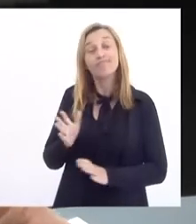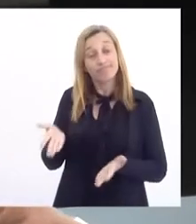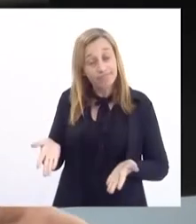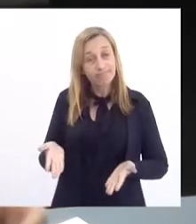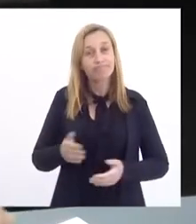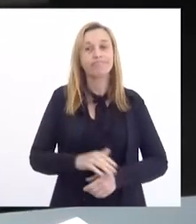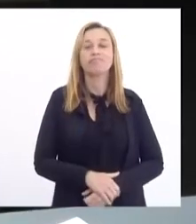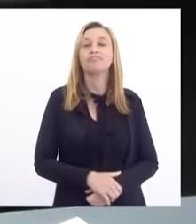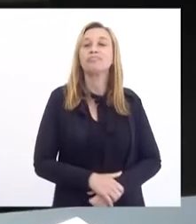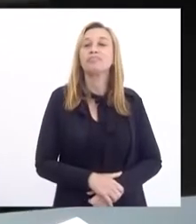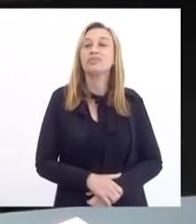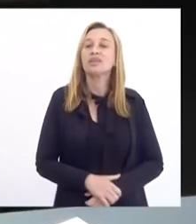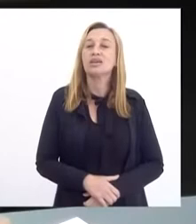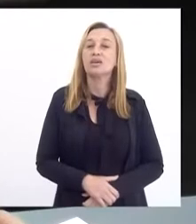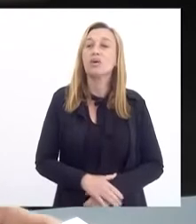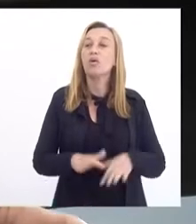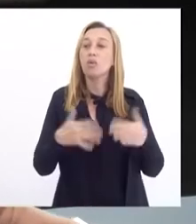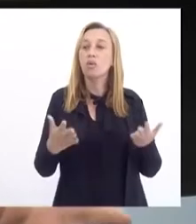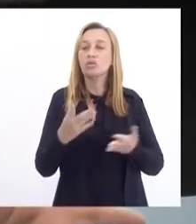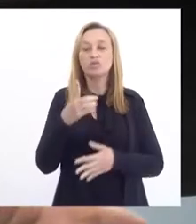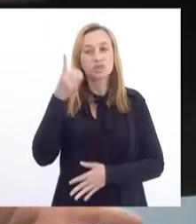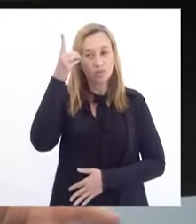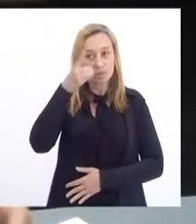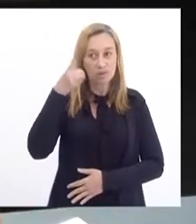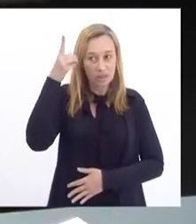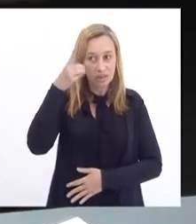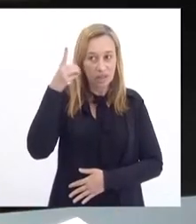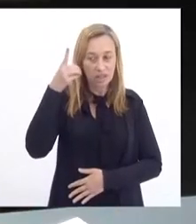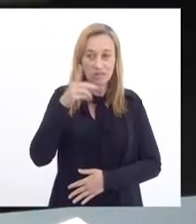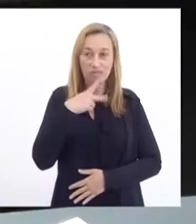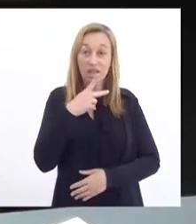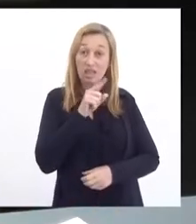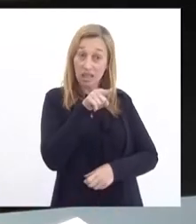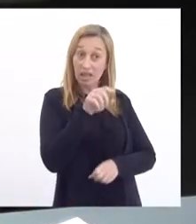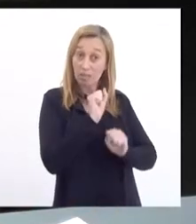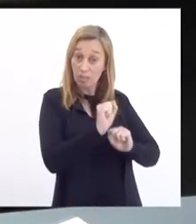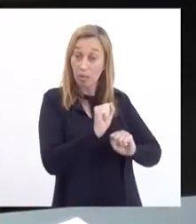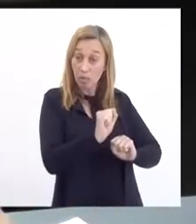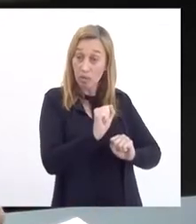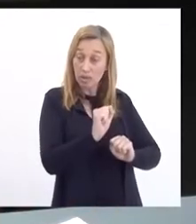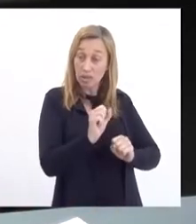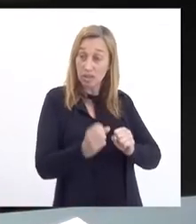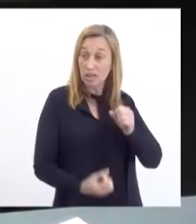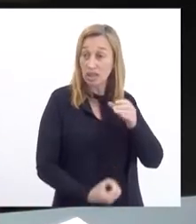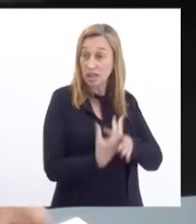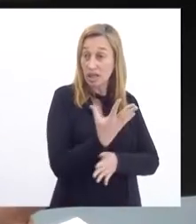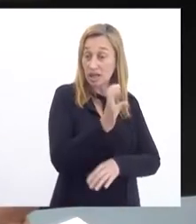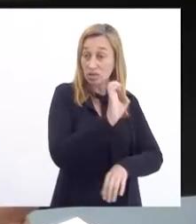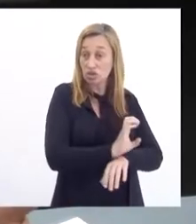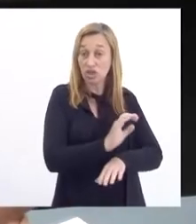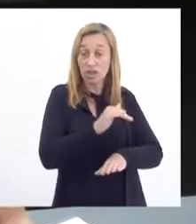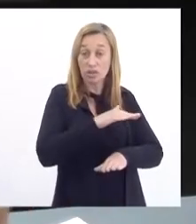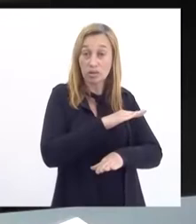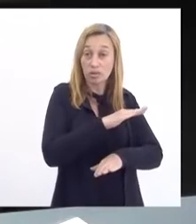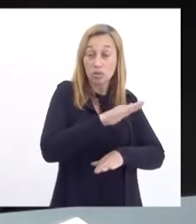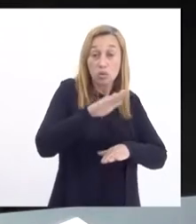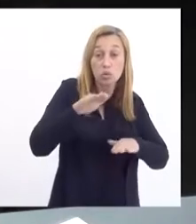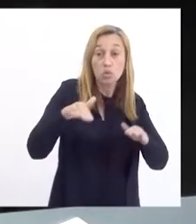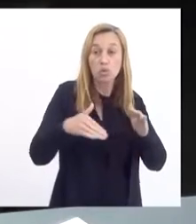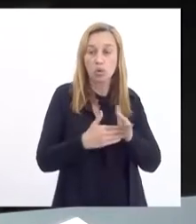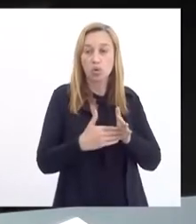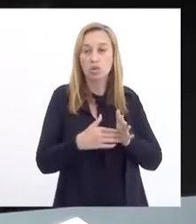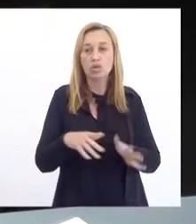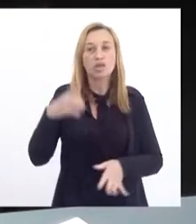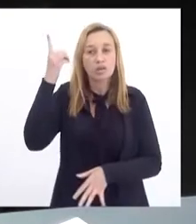que ele já pode fazer. Quando o deputado diz que ele pode implantar no Estado todo, o deputado